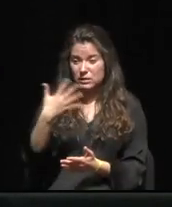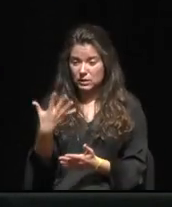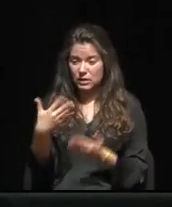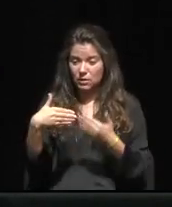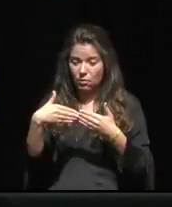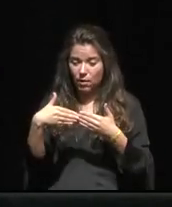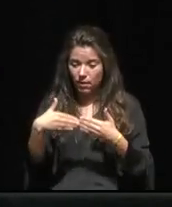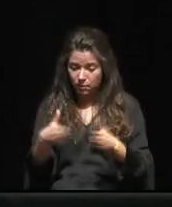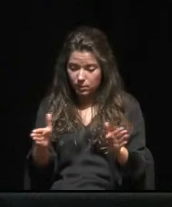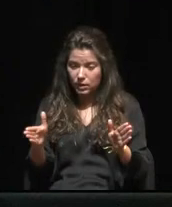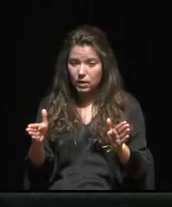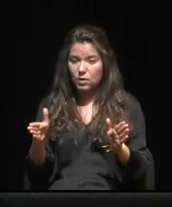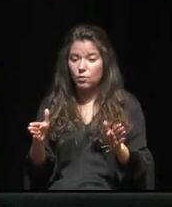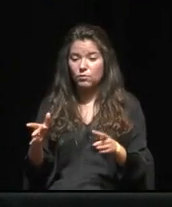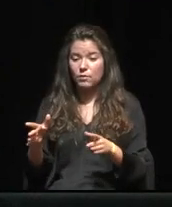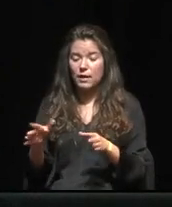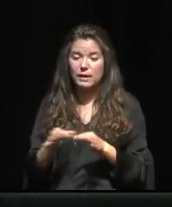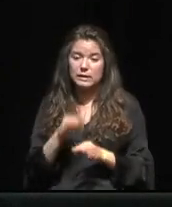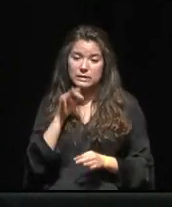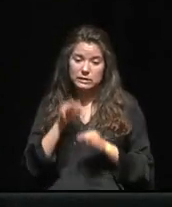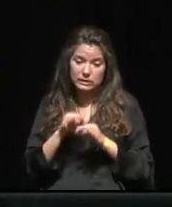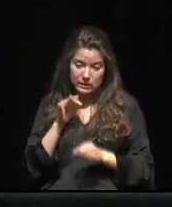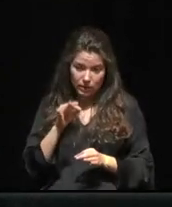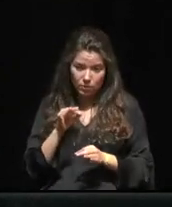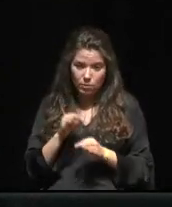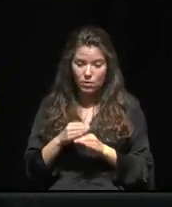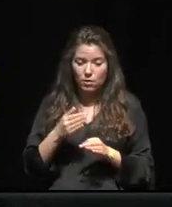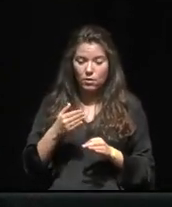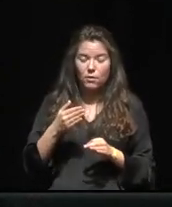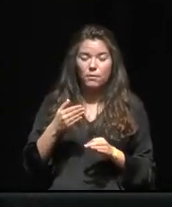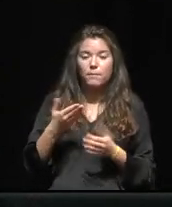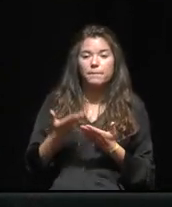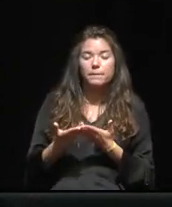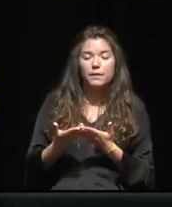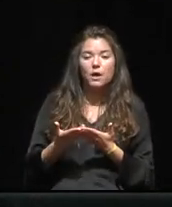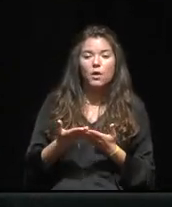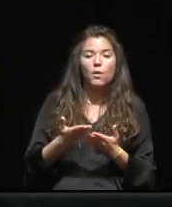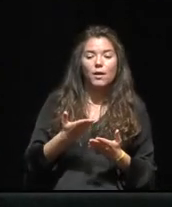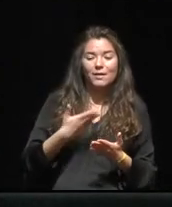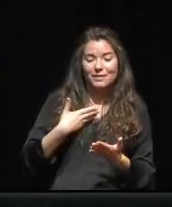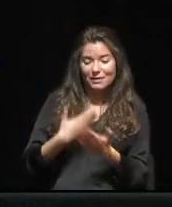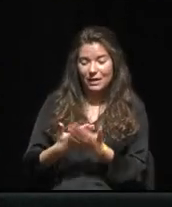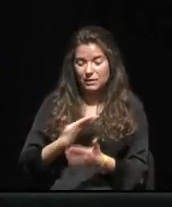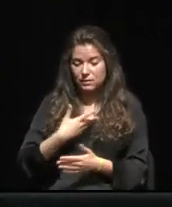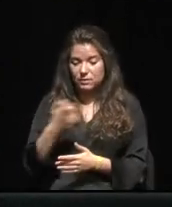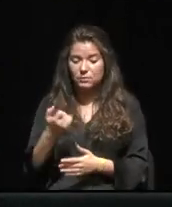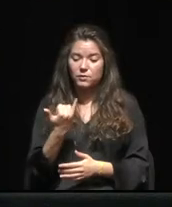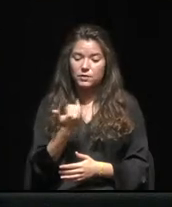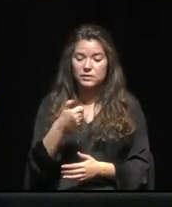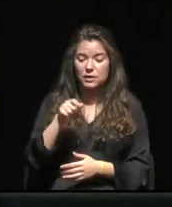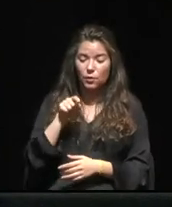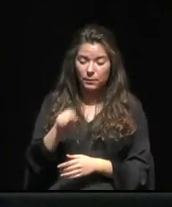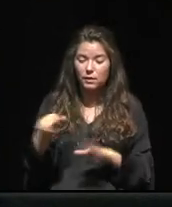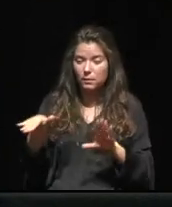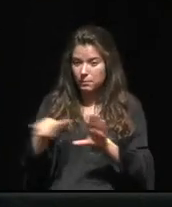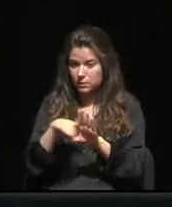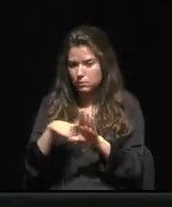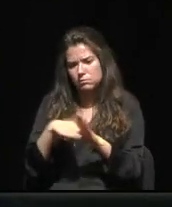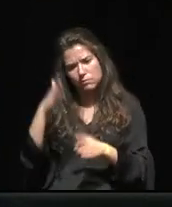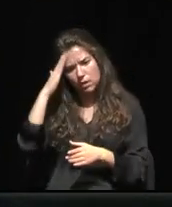eh a partir de setembro e portanto entre Setembro e dezembro nós tivemos 25.000 participantes o que eu acho que é bastante